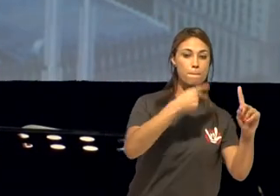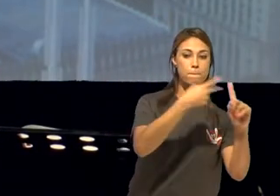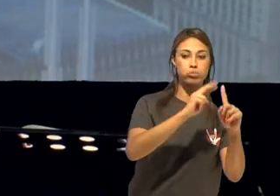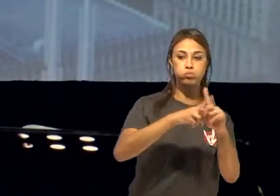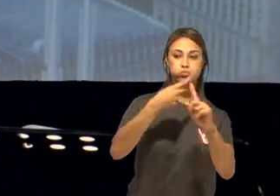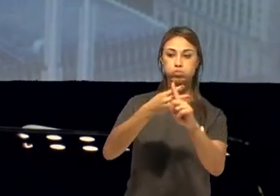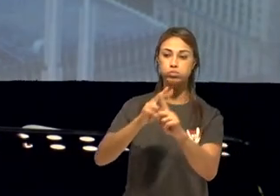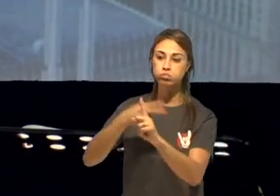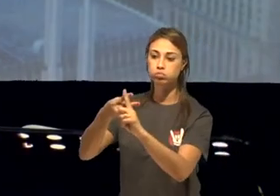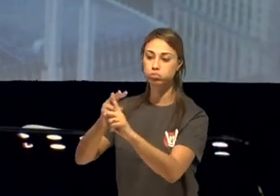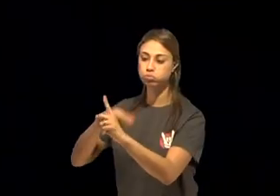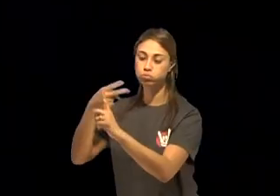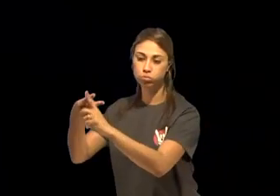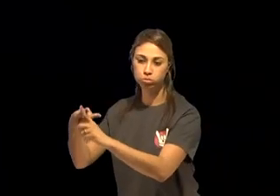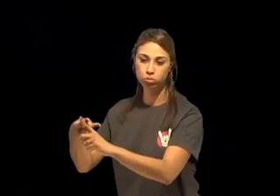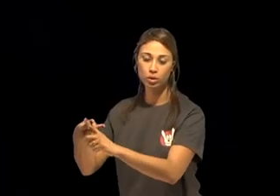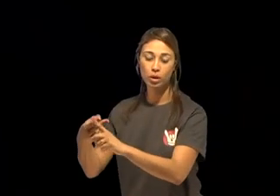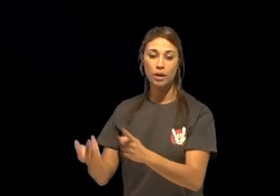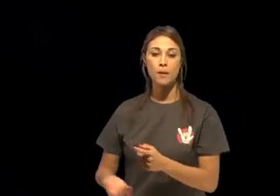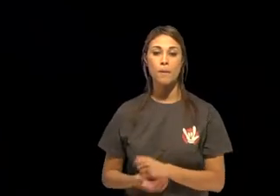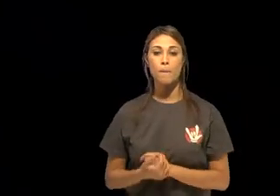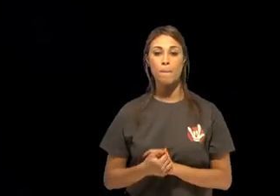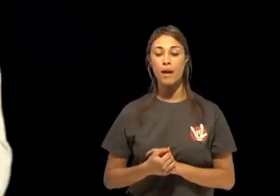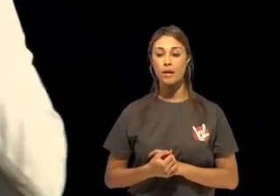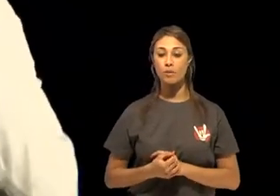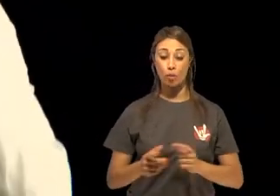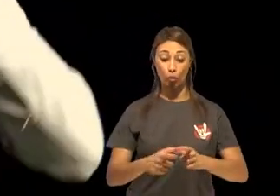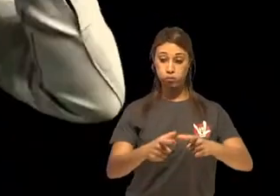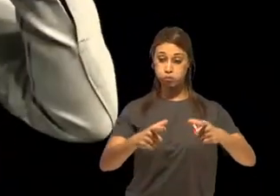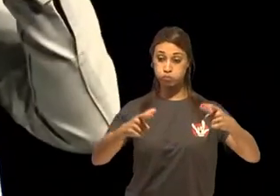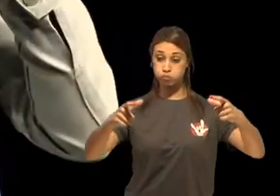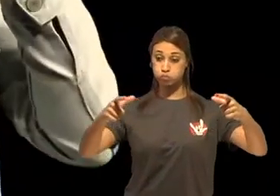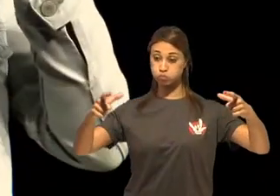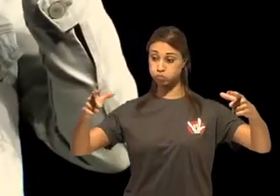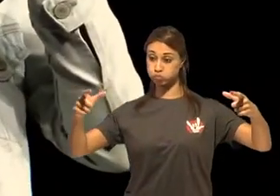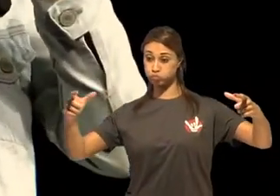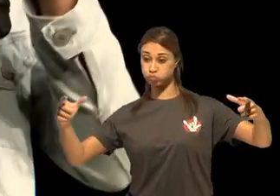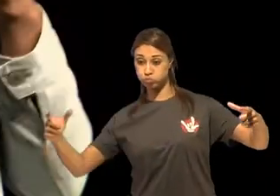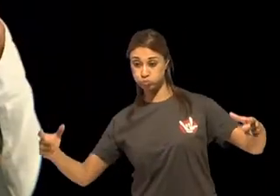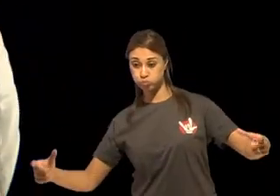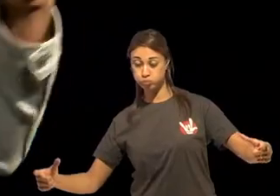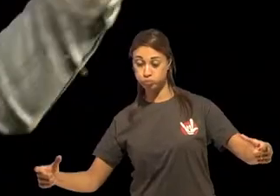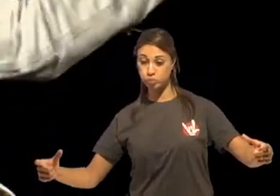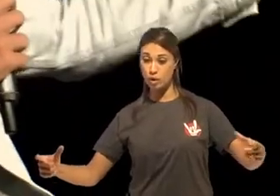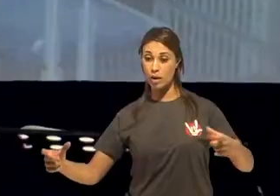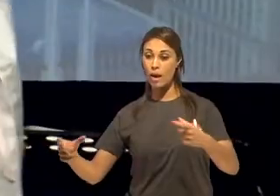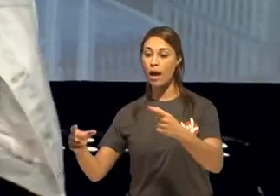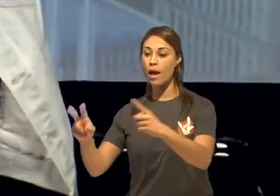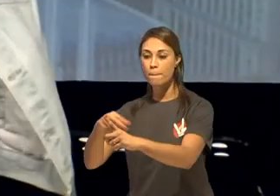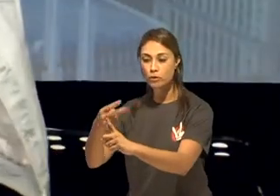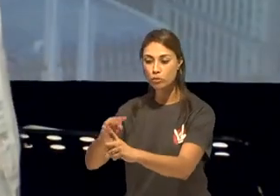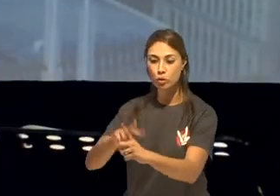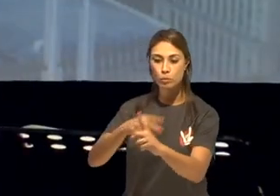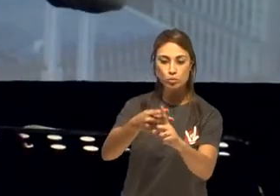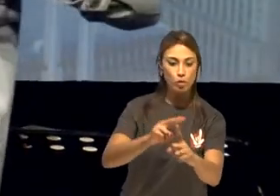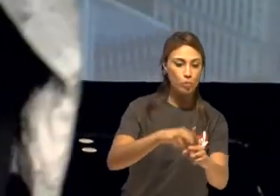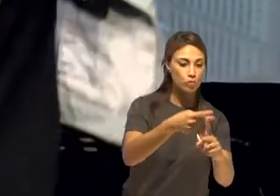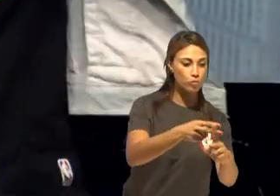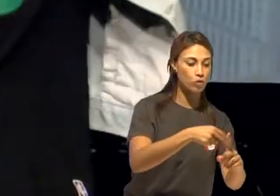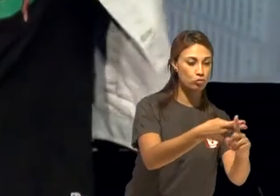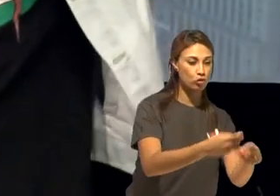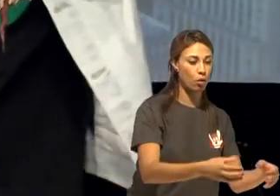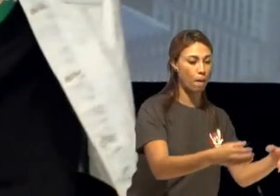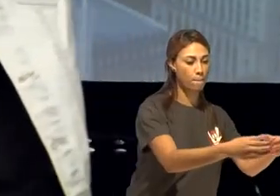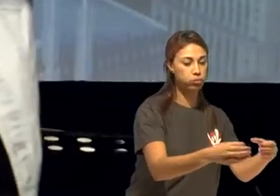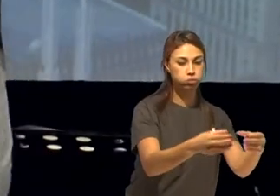80 pessoas, e passou a célula para o Wagner Poveda lá no Esmeralda, e pum, 120 pessoas, aí a célula do meu pai aqui para o Giovanni,